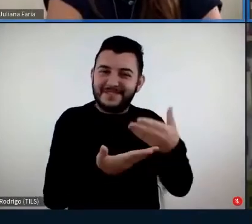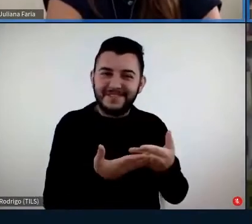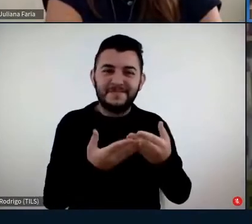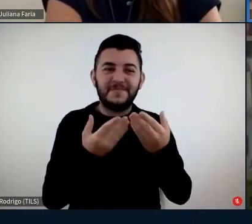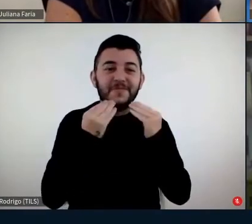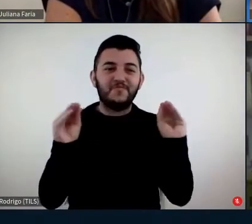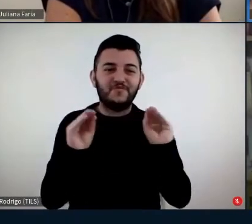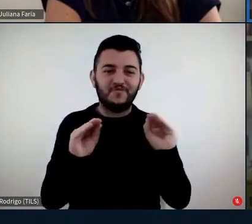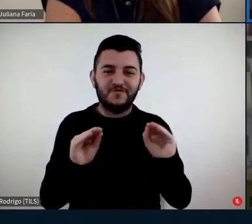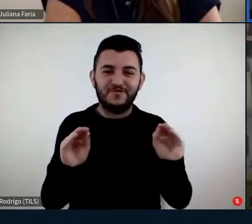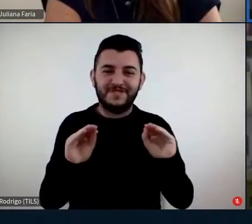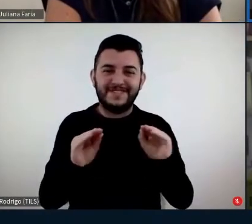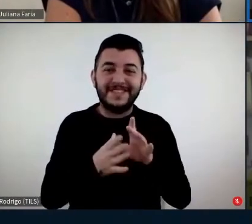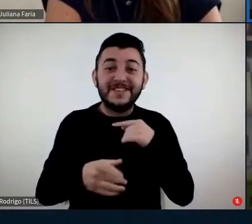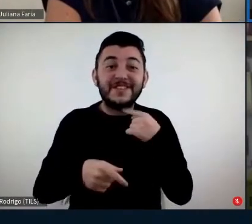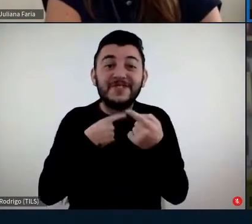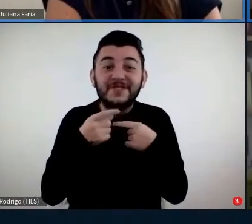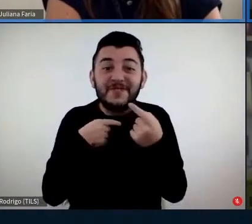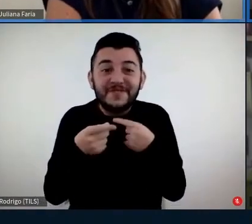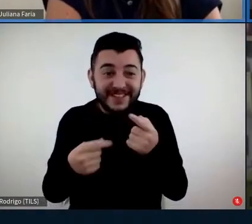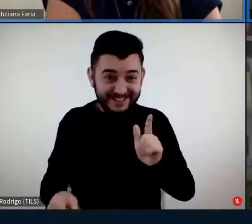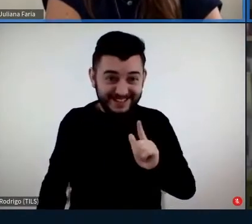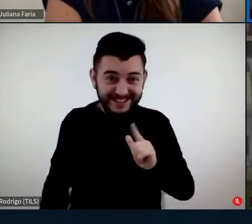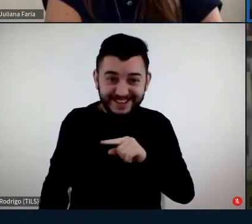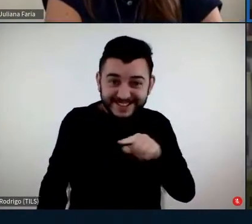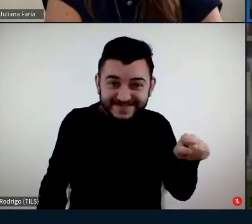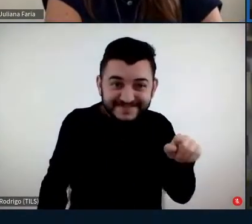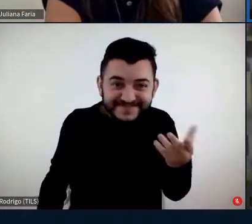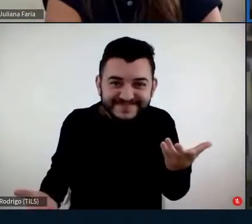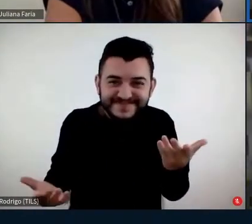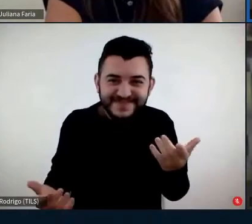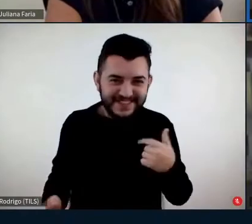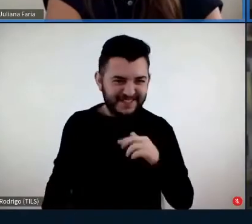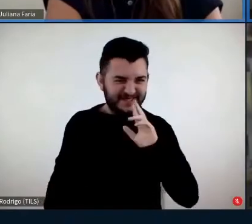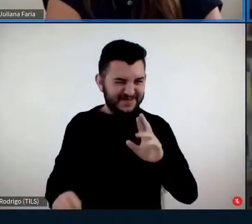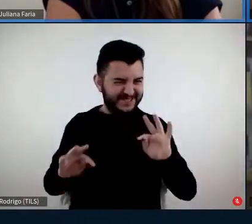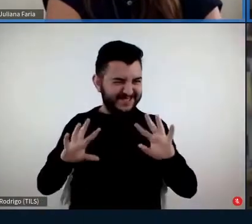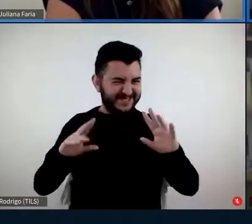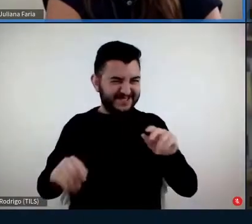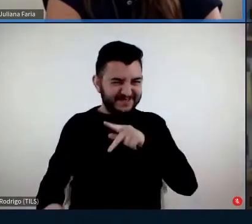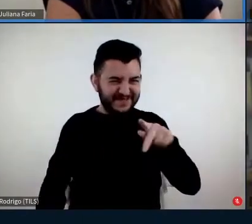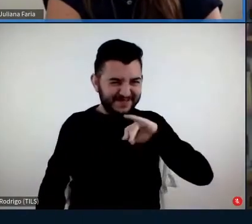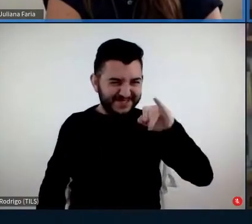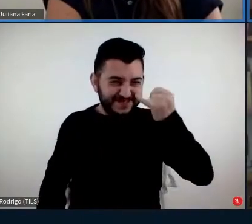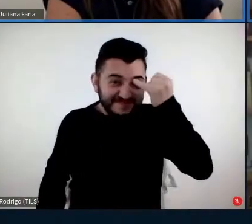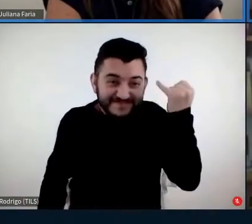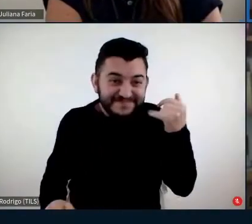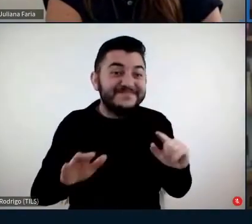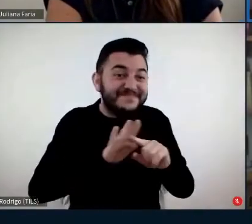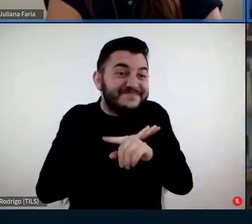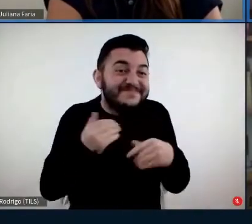Dúvidas? Será que respondi tudo, professora Juliana? Defendeu muito bem.